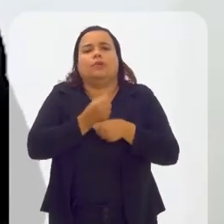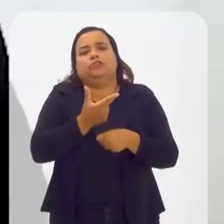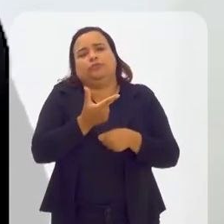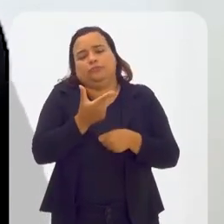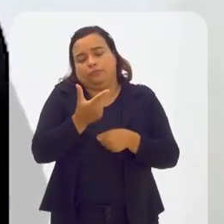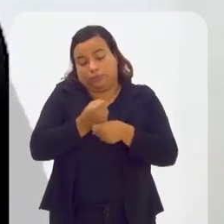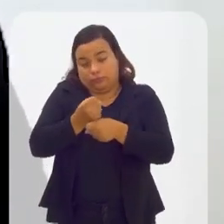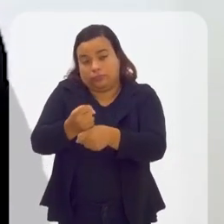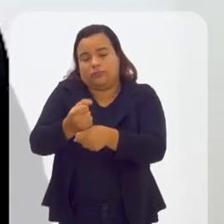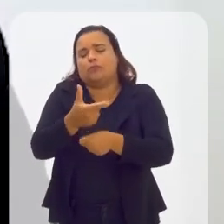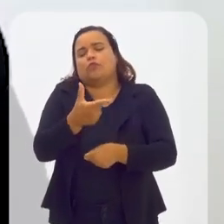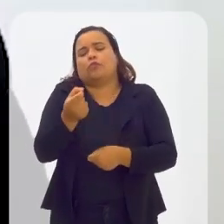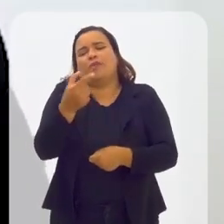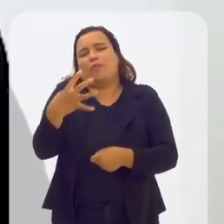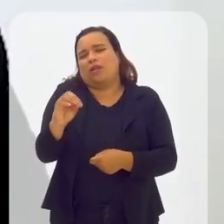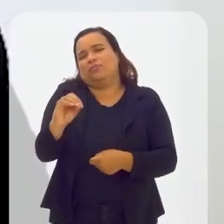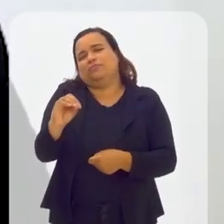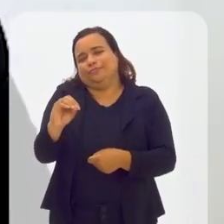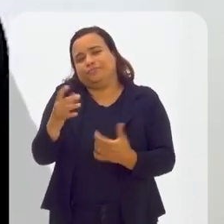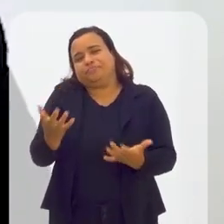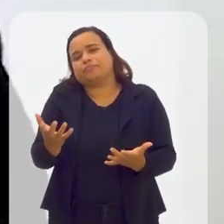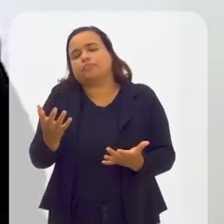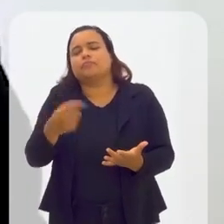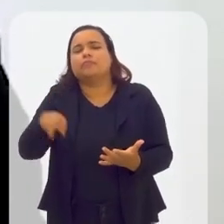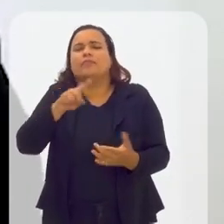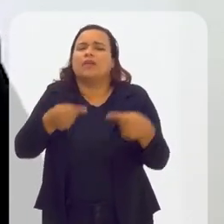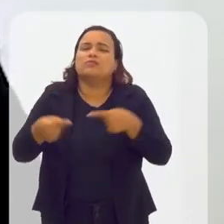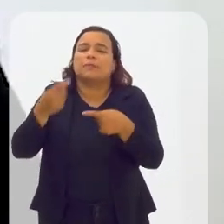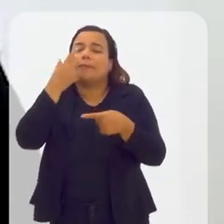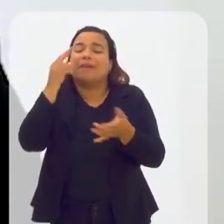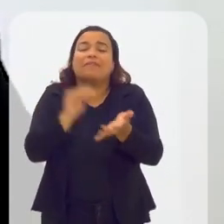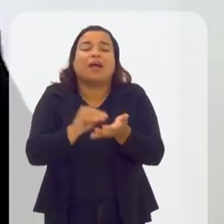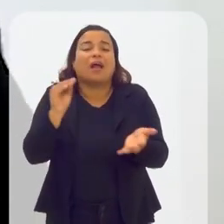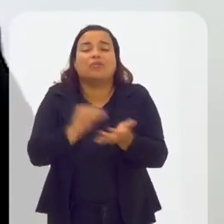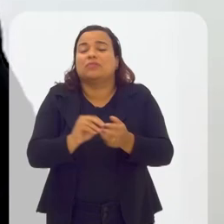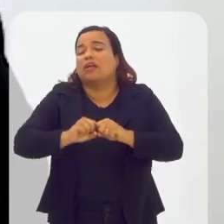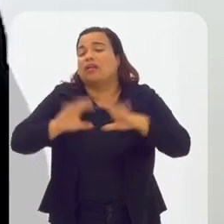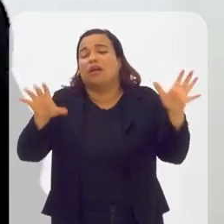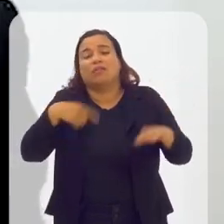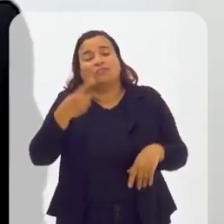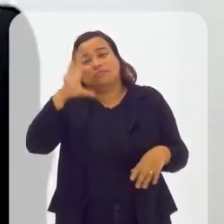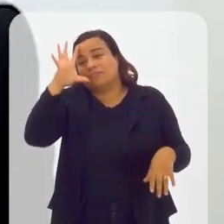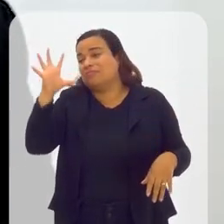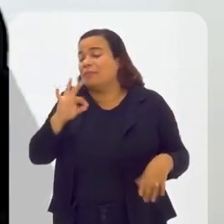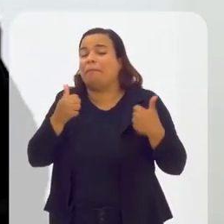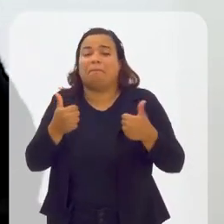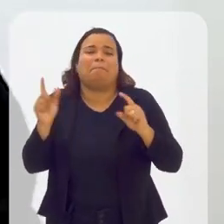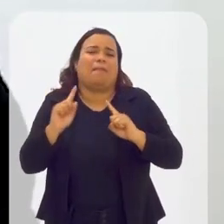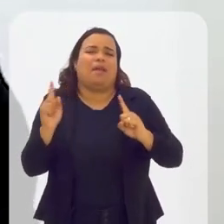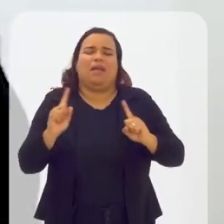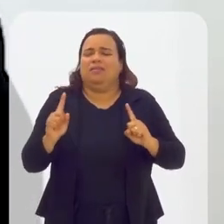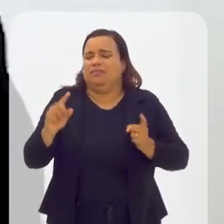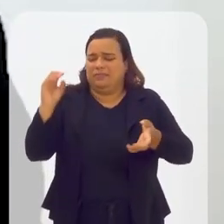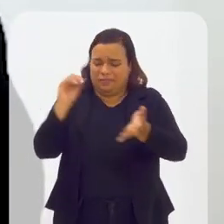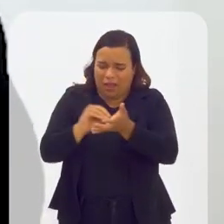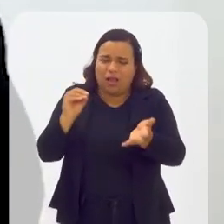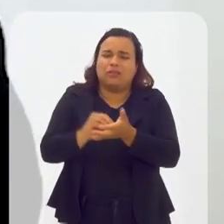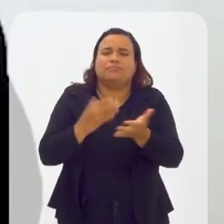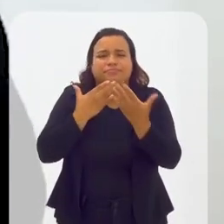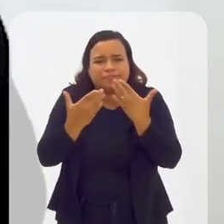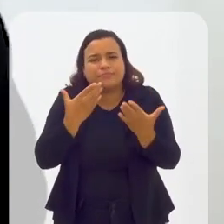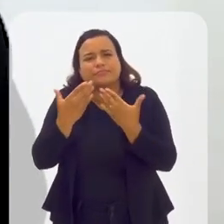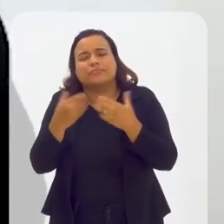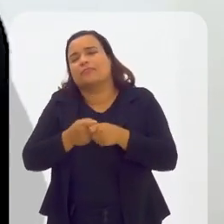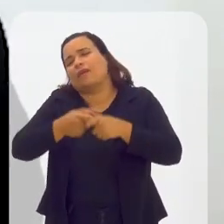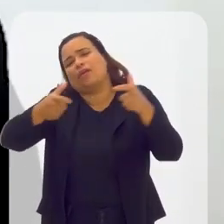essa é uma discussão que não está clara para ninguém ainda, ou se está clara para alguns, não tá, ela não está